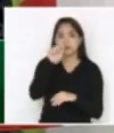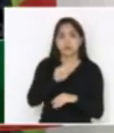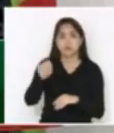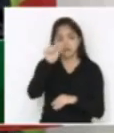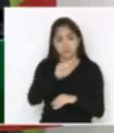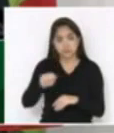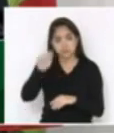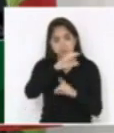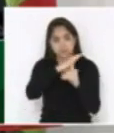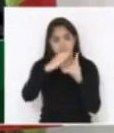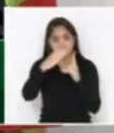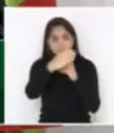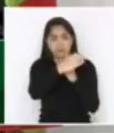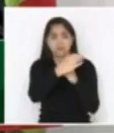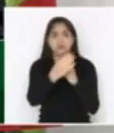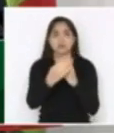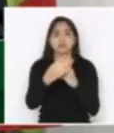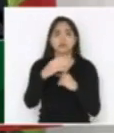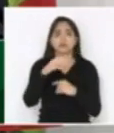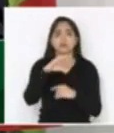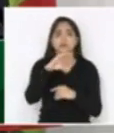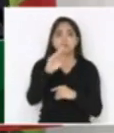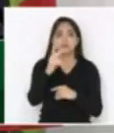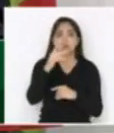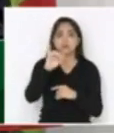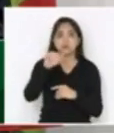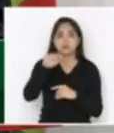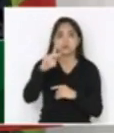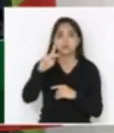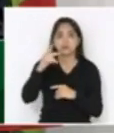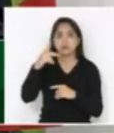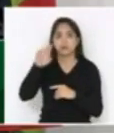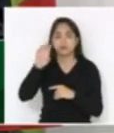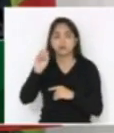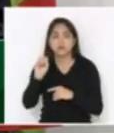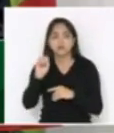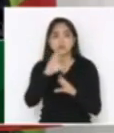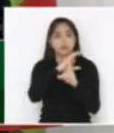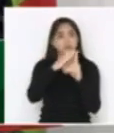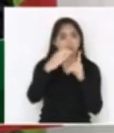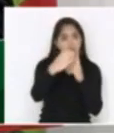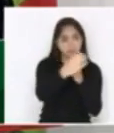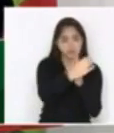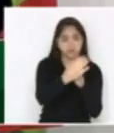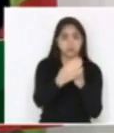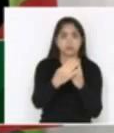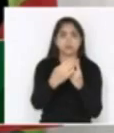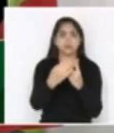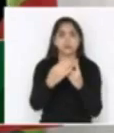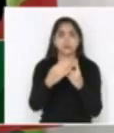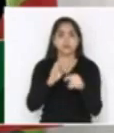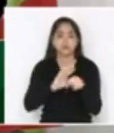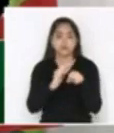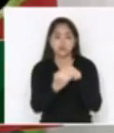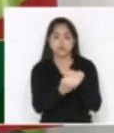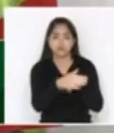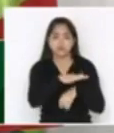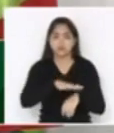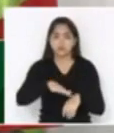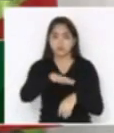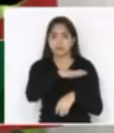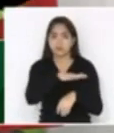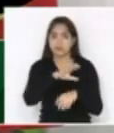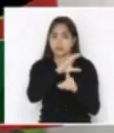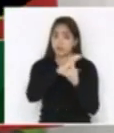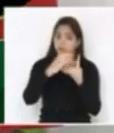Moradores Rio Carvão, Chiquinho, e da comunidade de Santana e Rio Carvão. E a comunidade